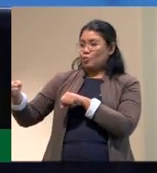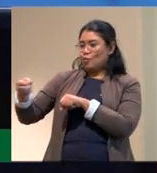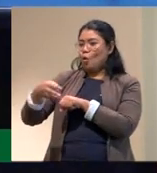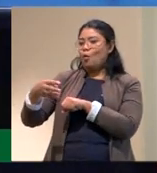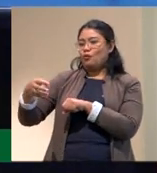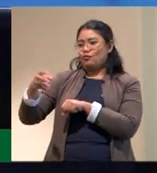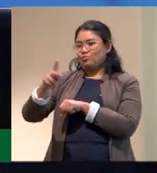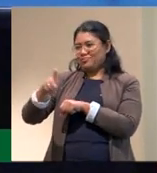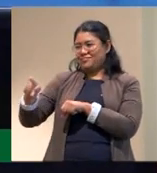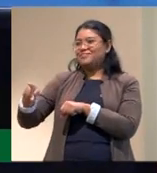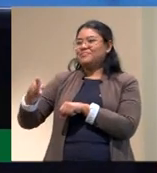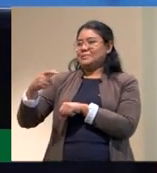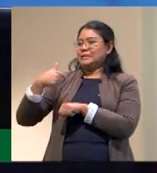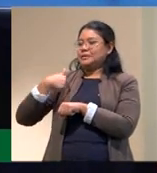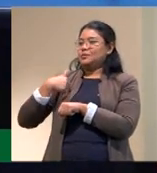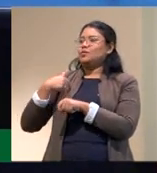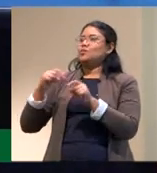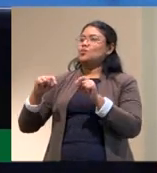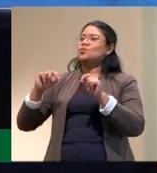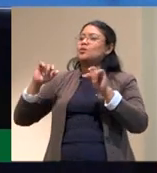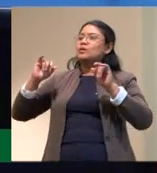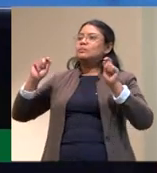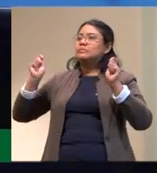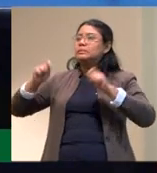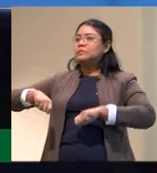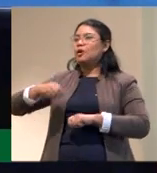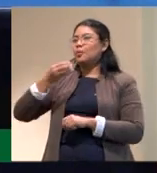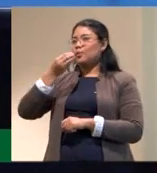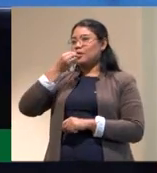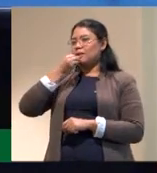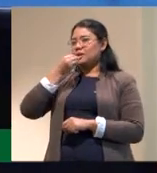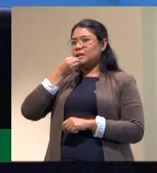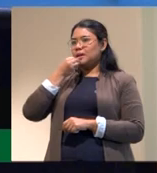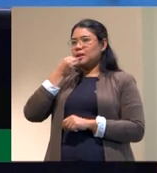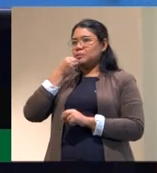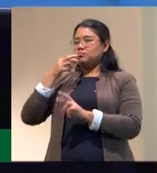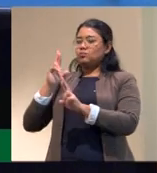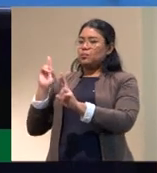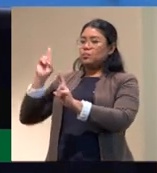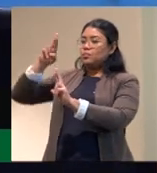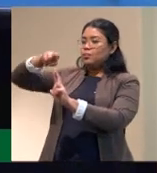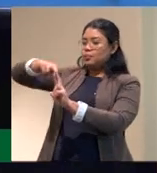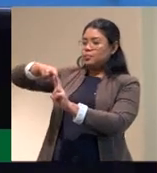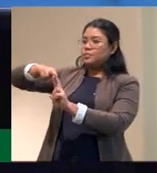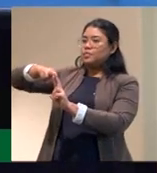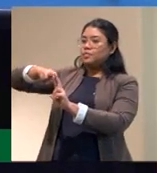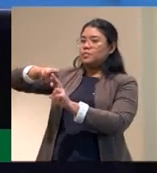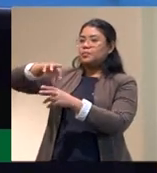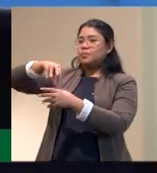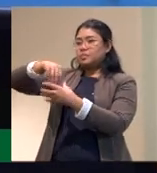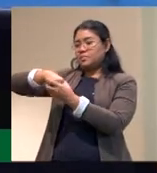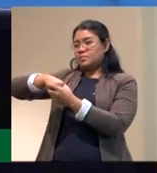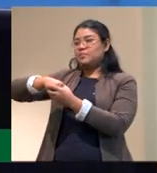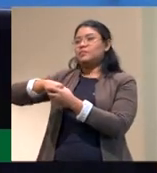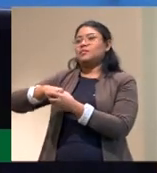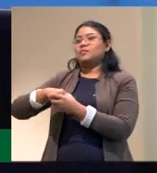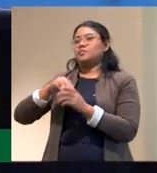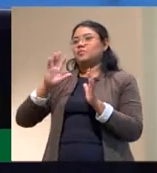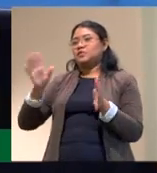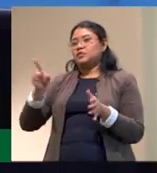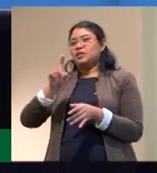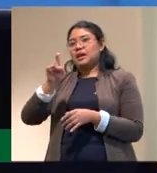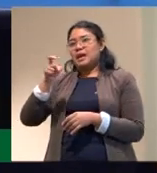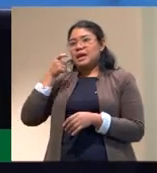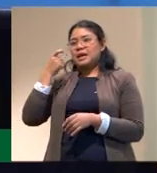professores, eu tive a possibilidade de ter essa rede como referência na formação. Quem é aqui foi minha aluna